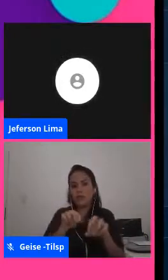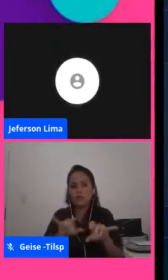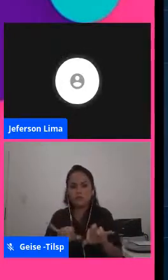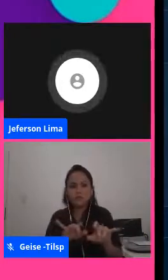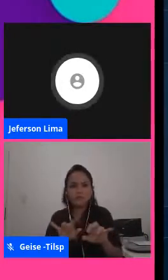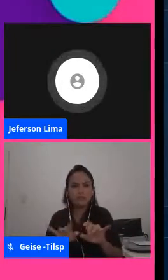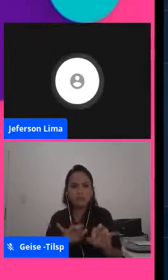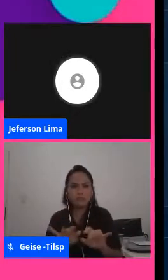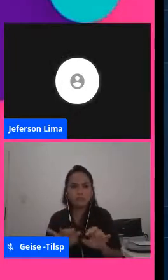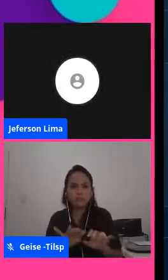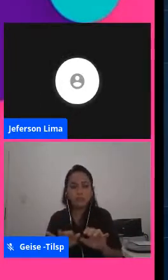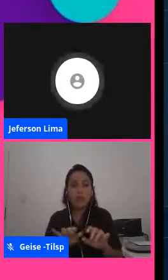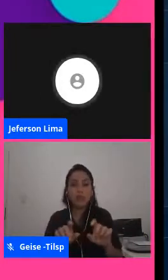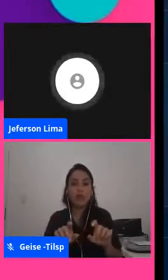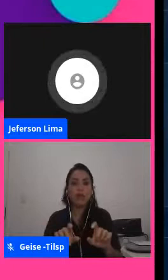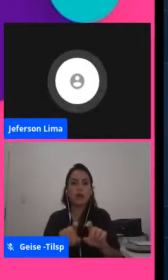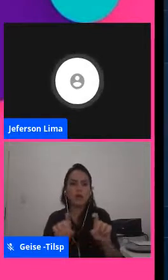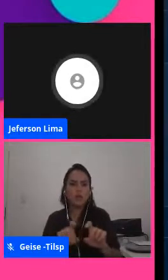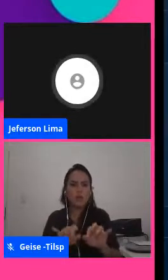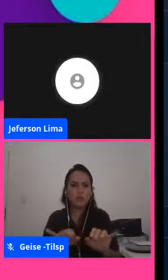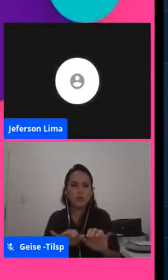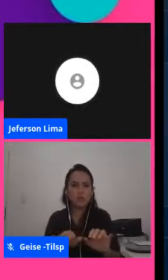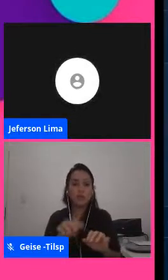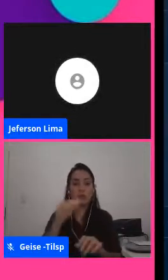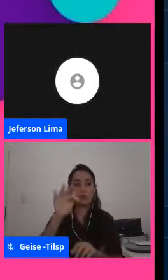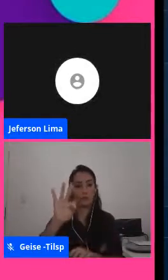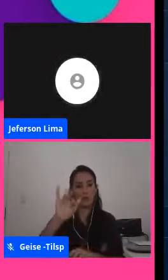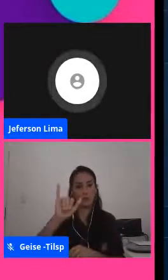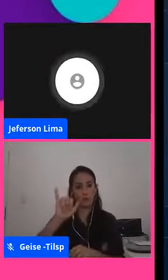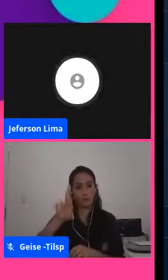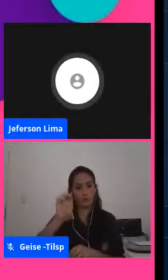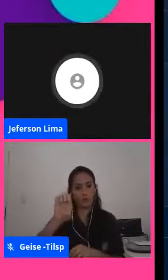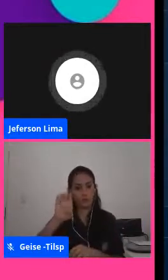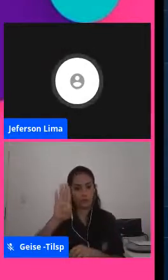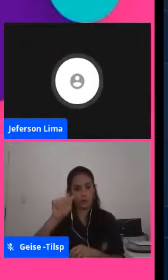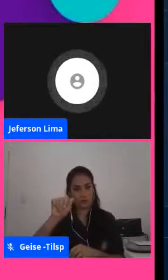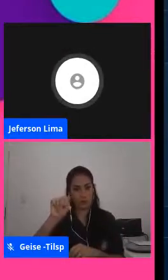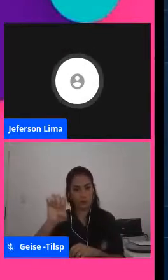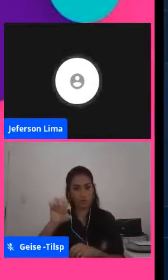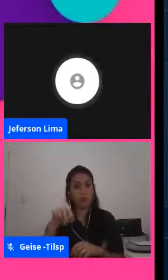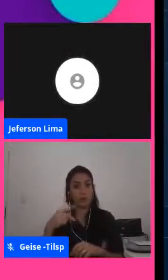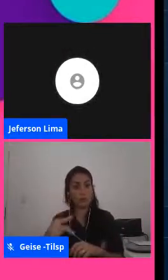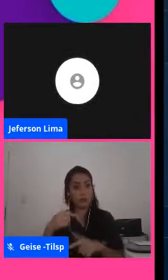programar o Firebase para funcionar à nossa maneira. Então, a gente quer uns